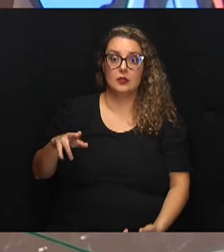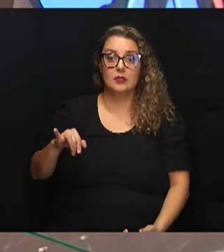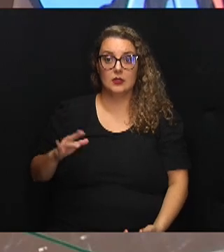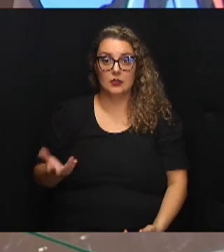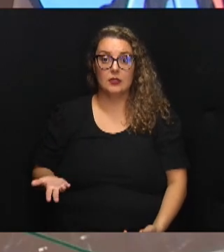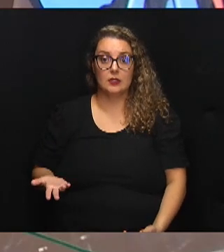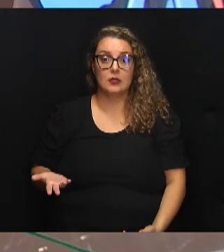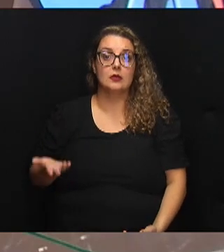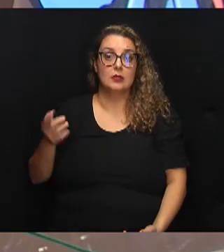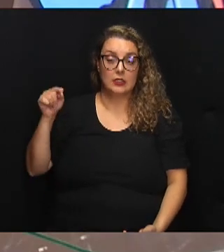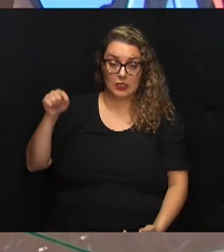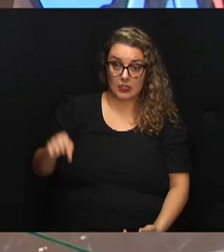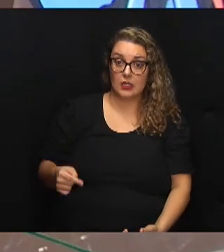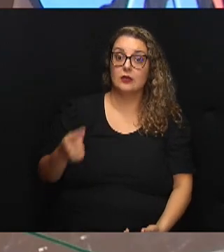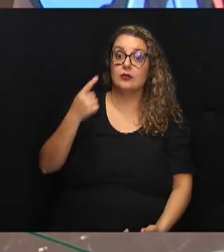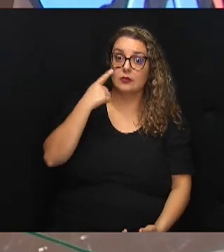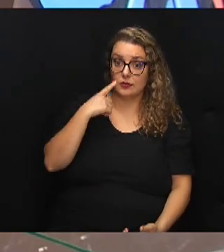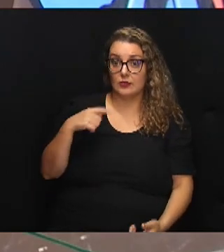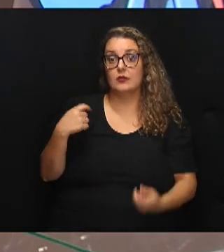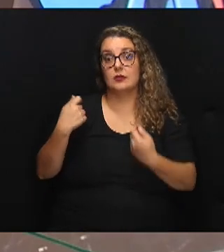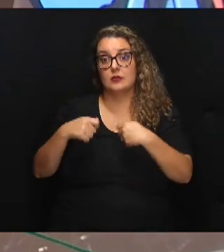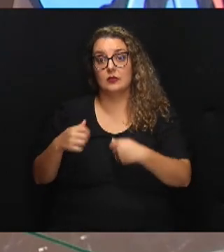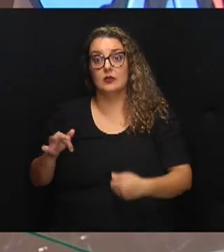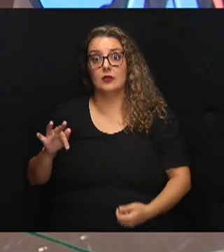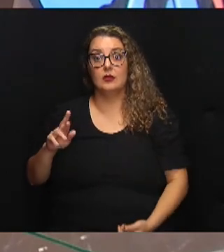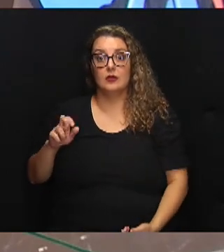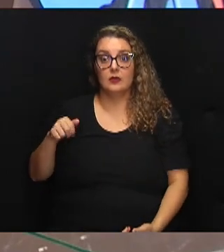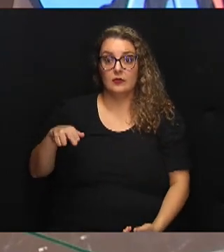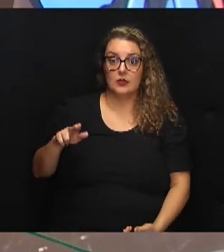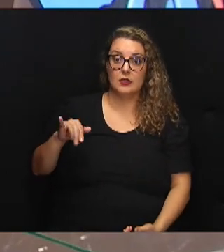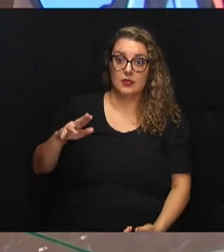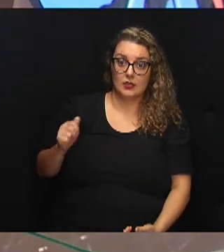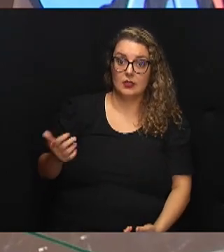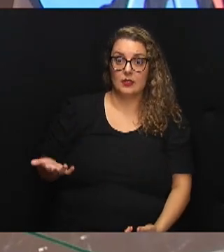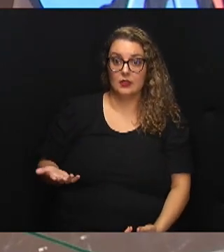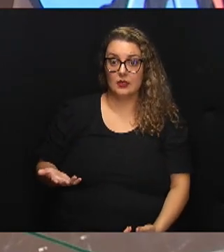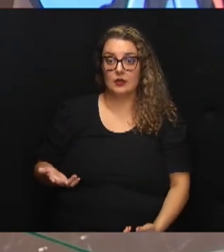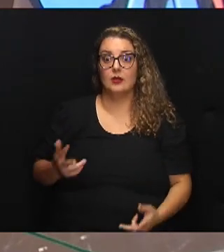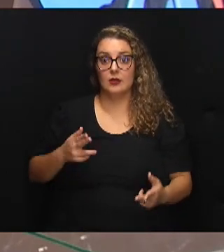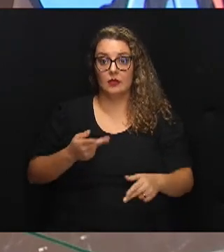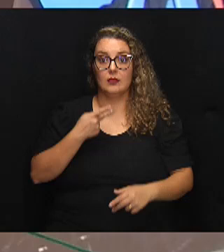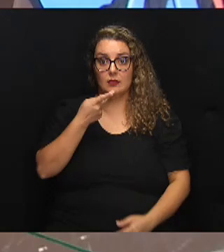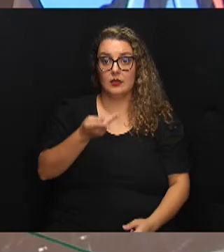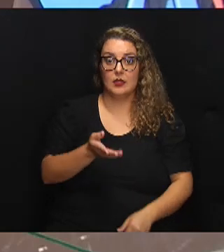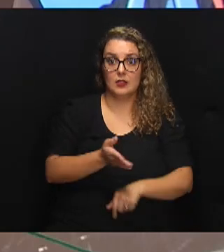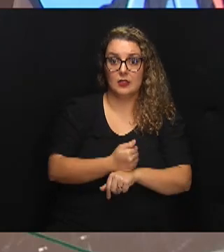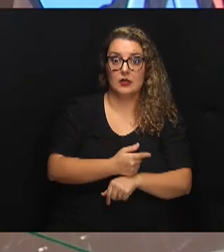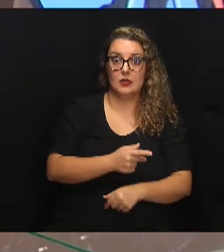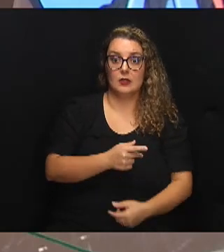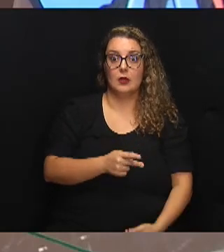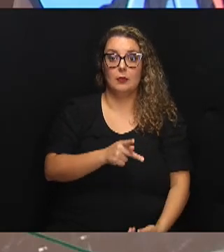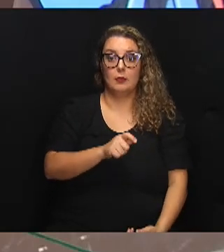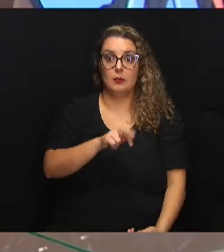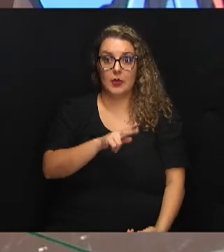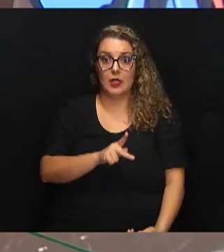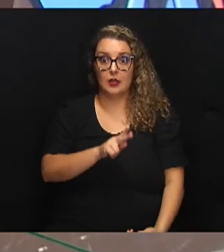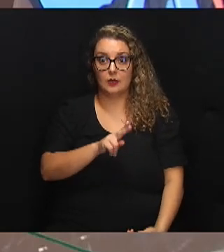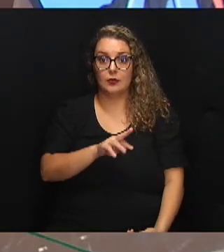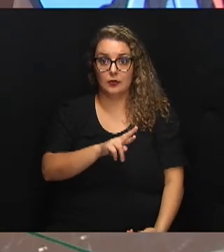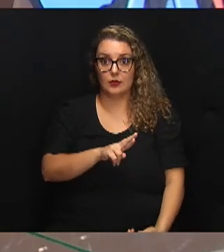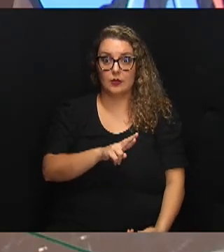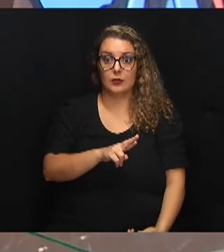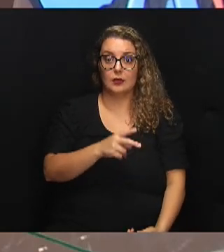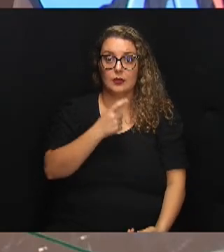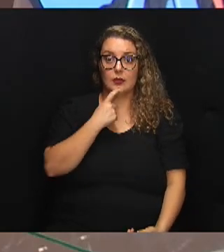daí que eu vi a necessidade. Como eu estava dizendo antes, até chamava Parkour Campinas e quando abriu lá chamava